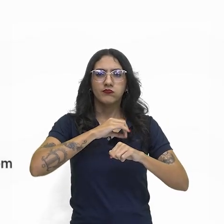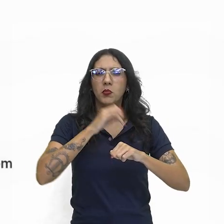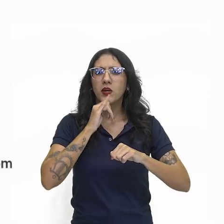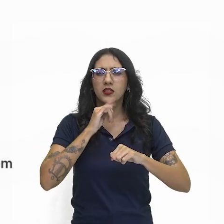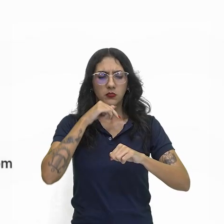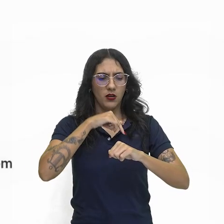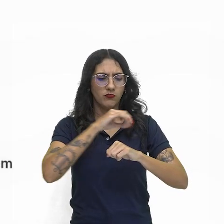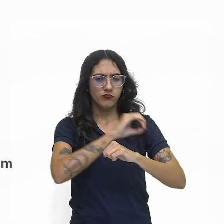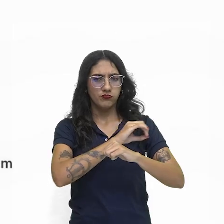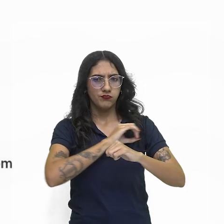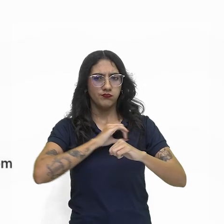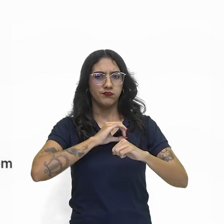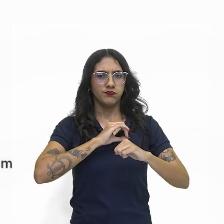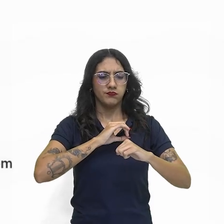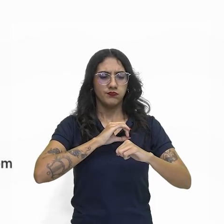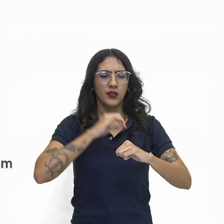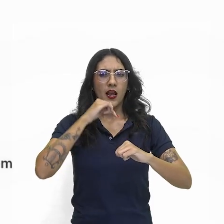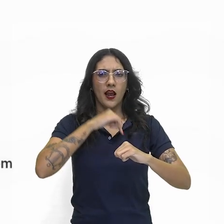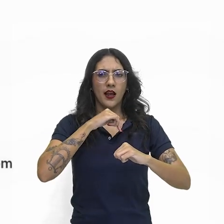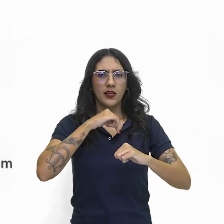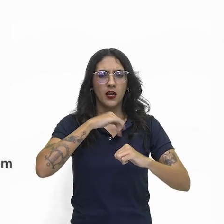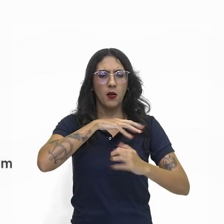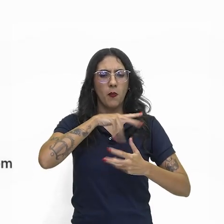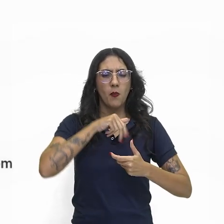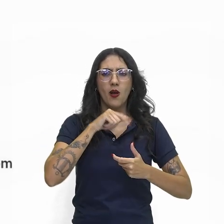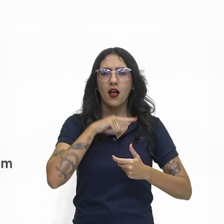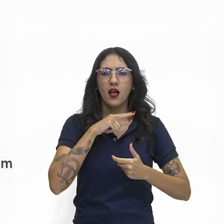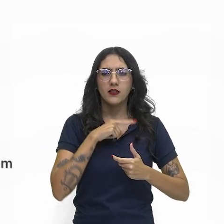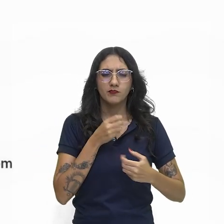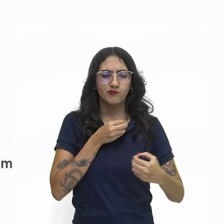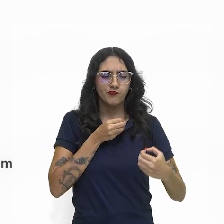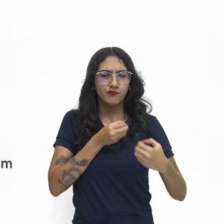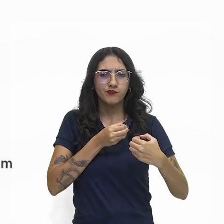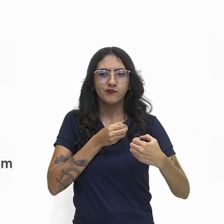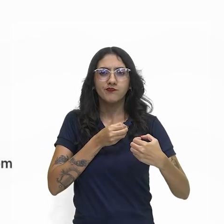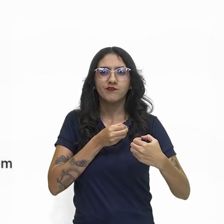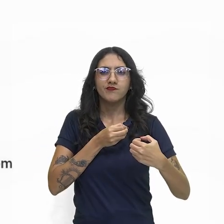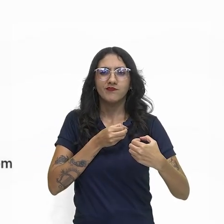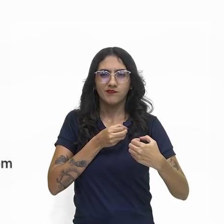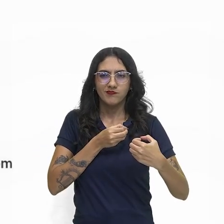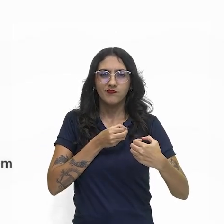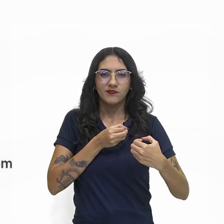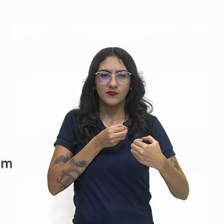posição aqui, ó. E aí a Terra vai estar mais próxima do Sol.